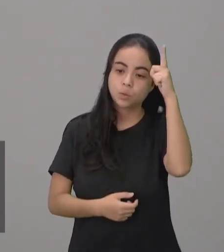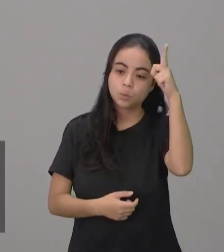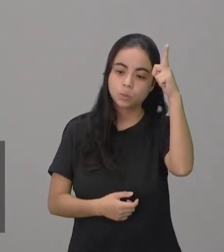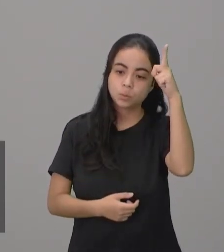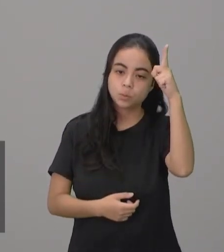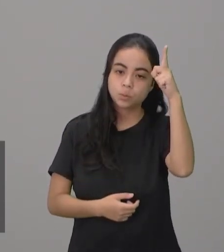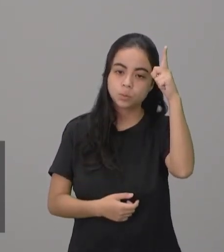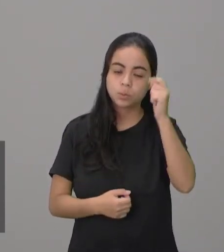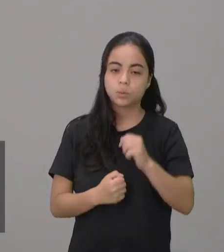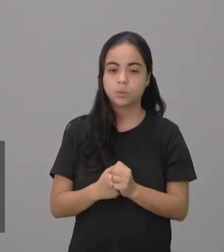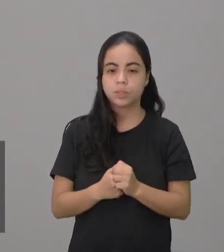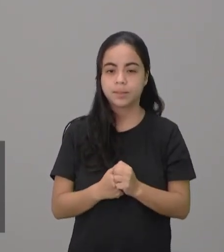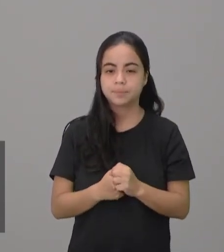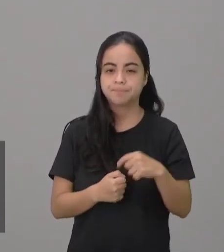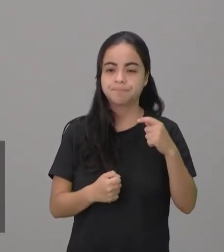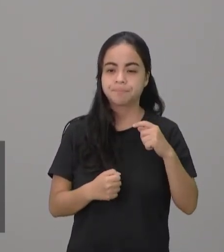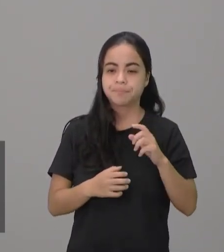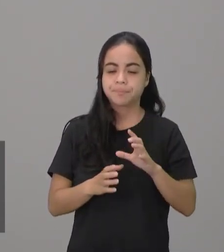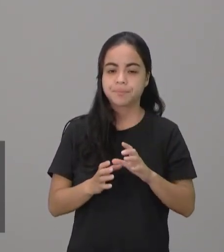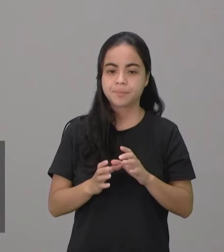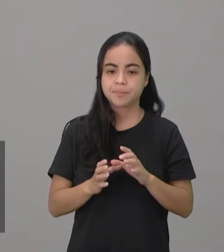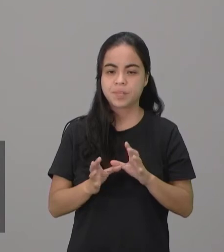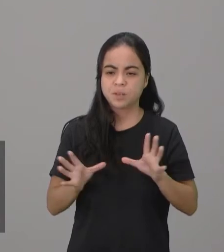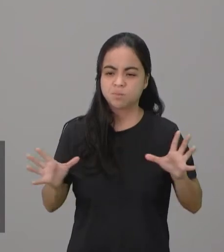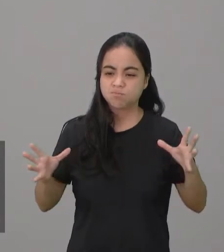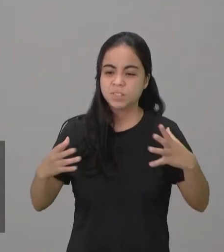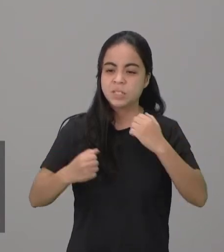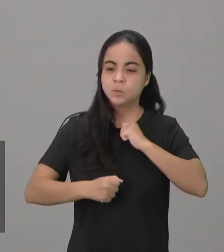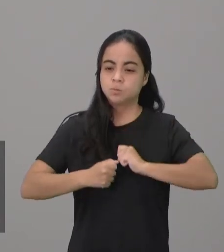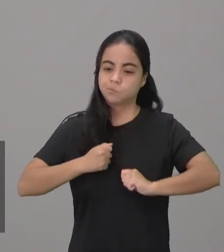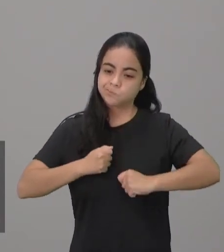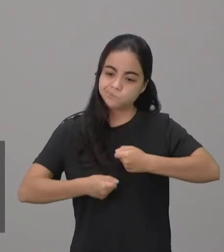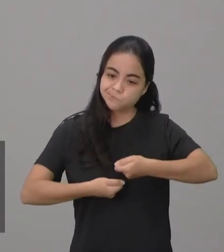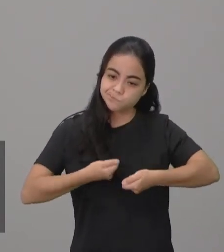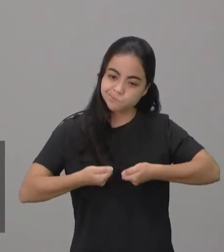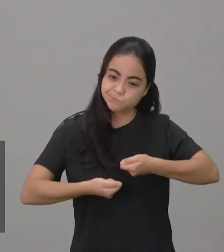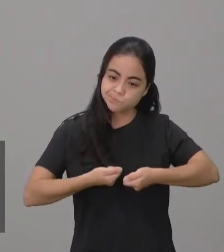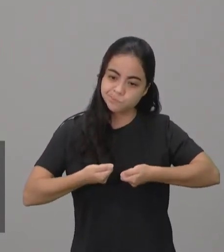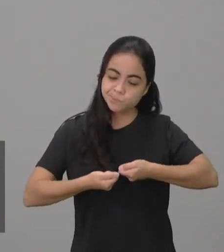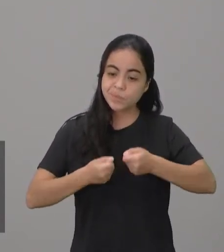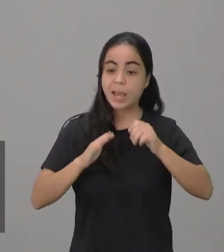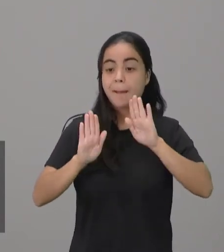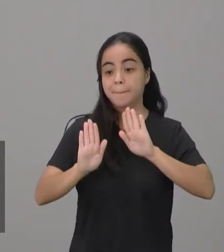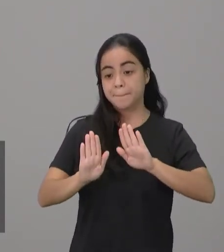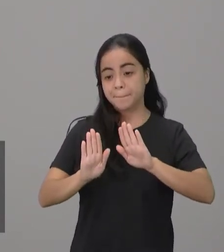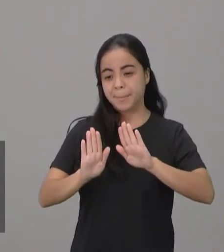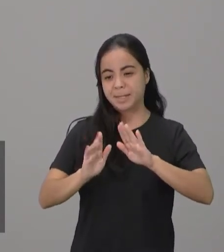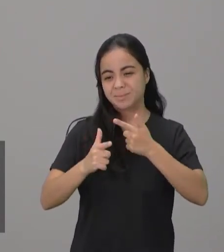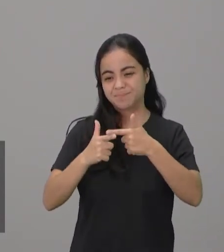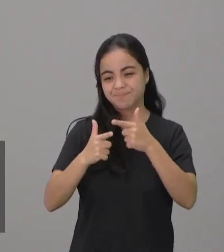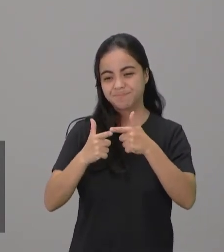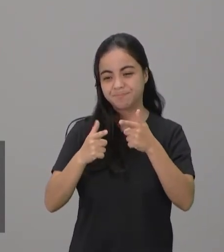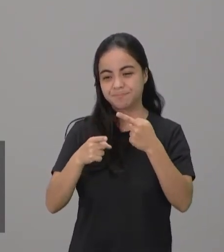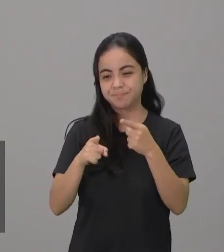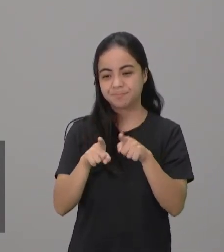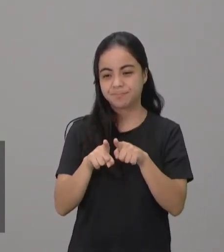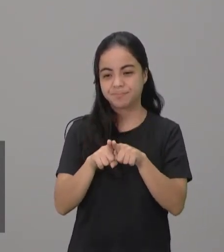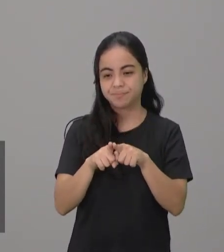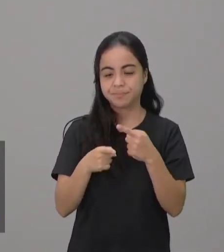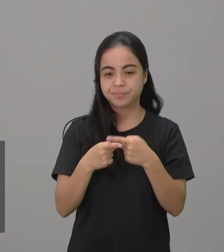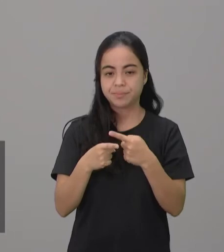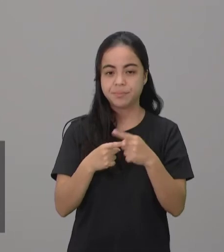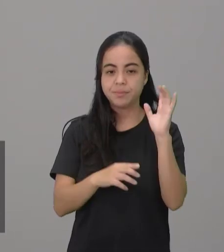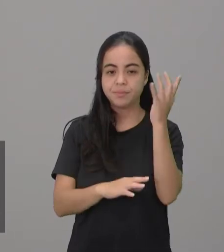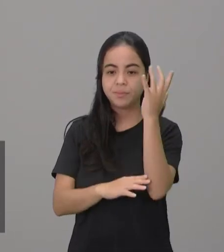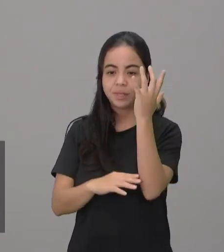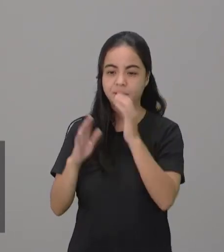seria algo que faz a gente dominar esses instintos, mas ele problematiza isso, né? Porque, na final de contas, essa